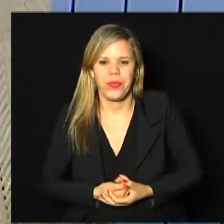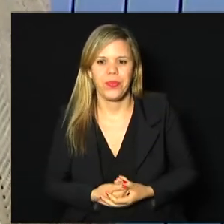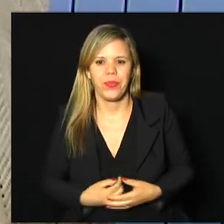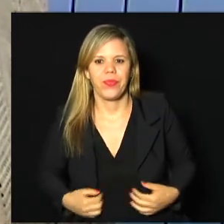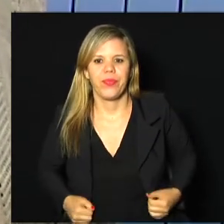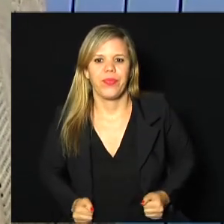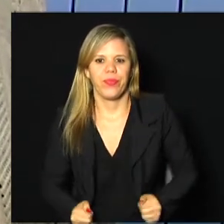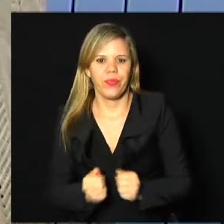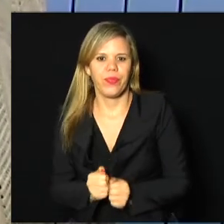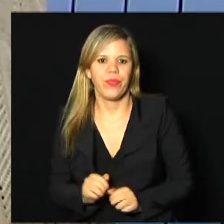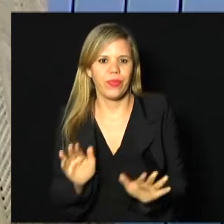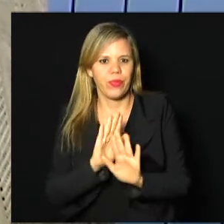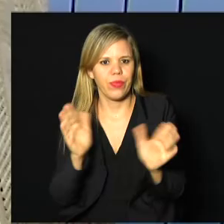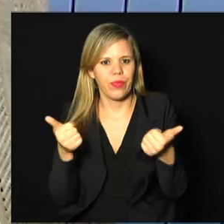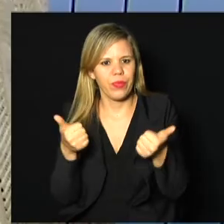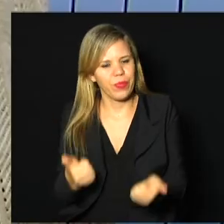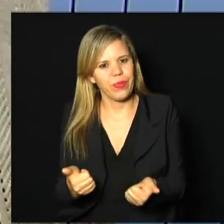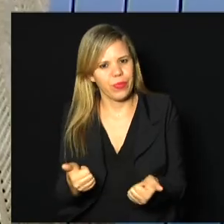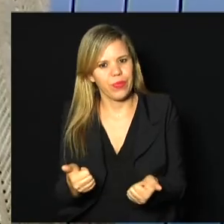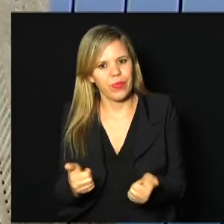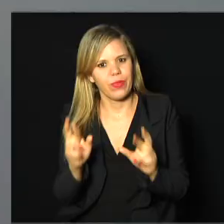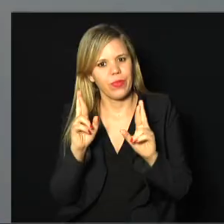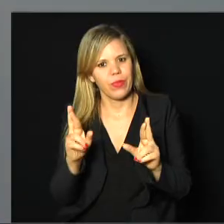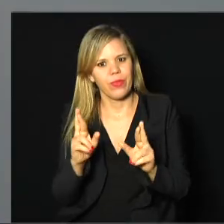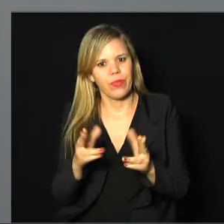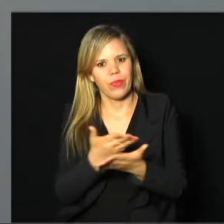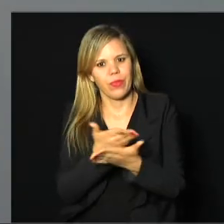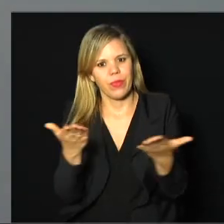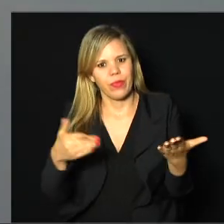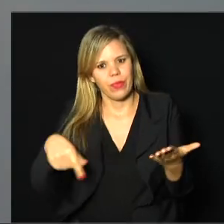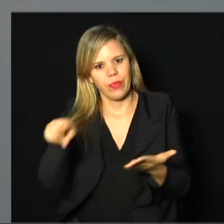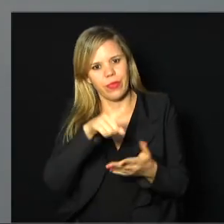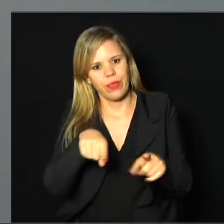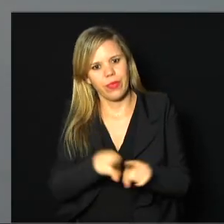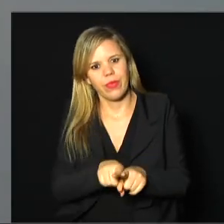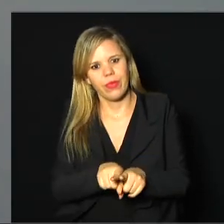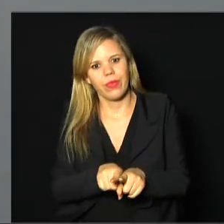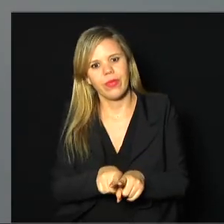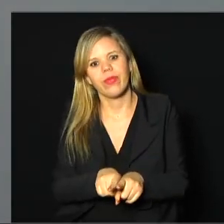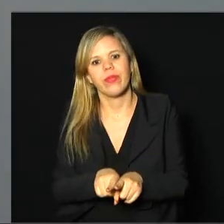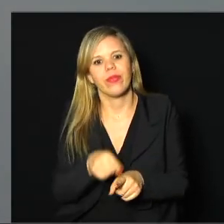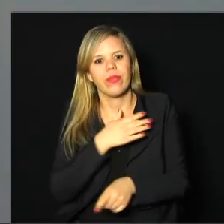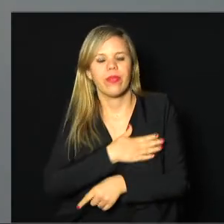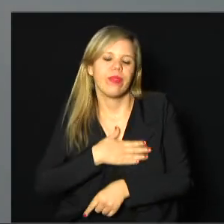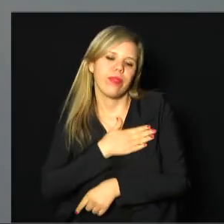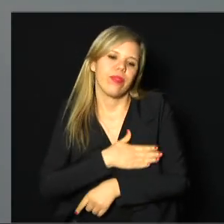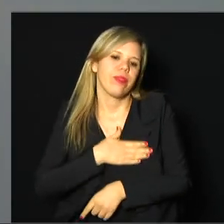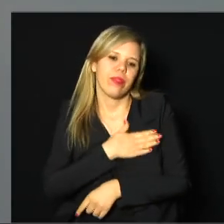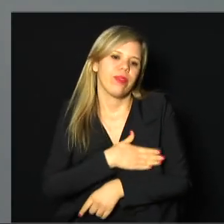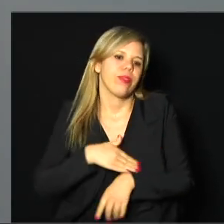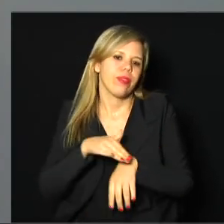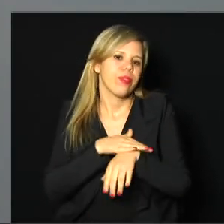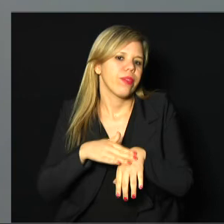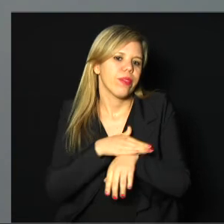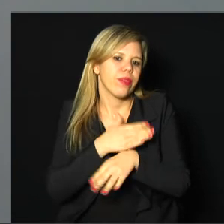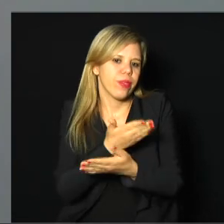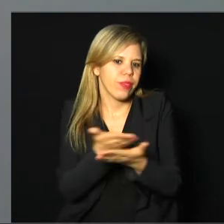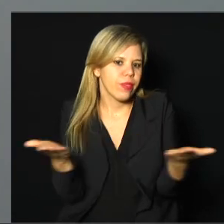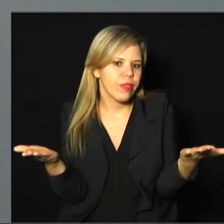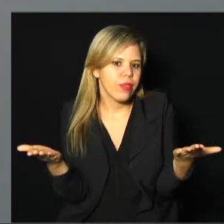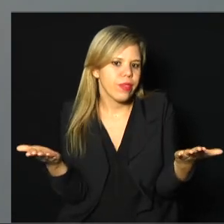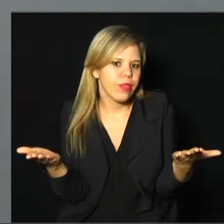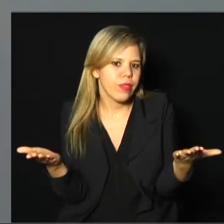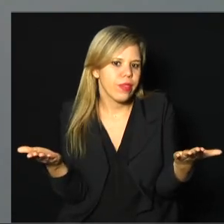doutora? Olá, tudo bem? Espero que seja tudo bem com vocês também. É um prazer estar conversando